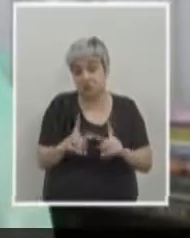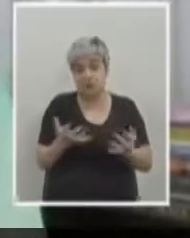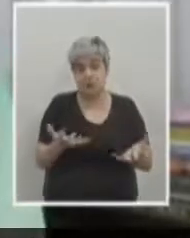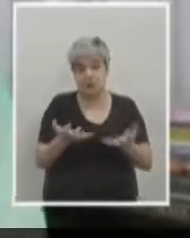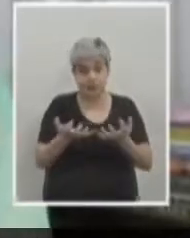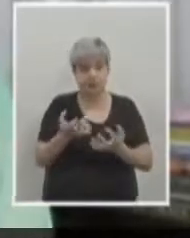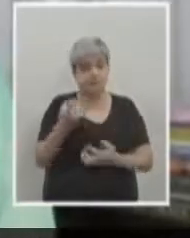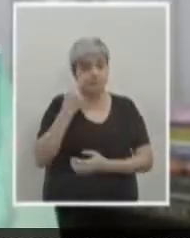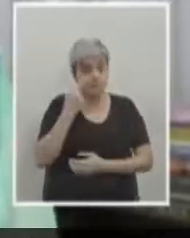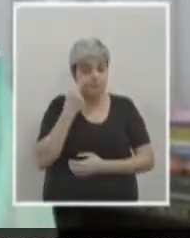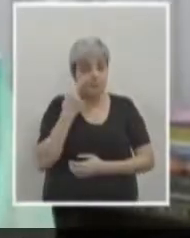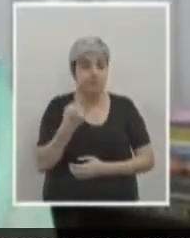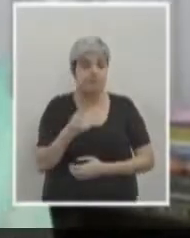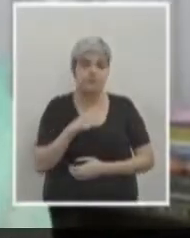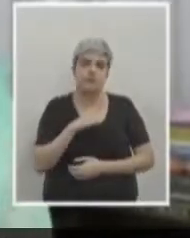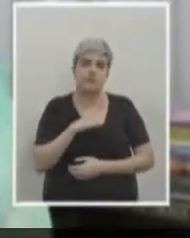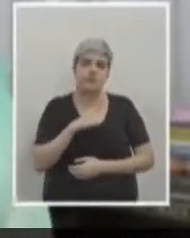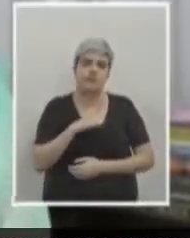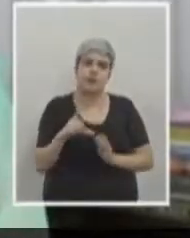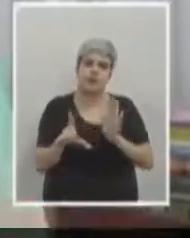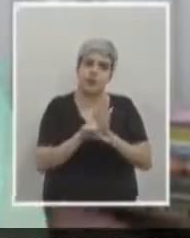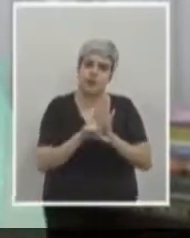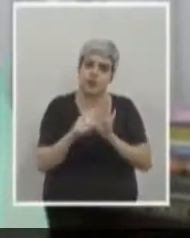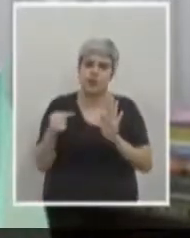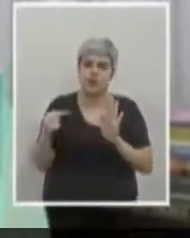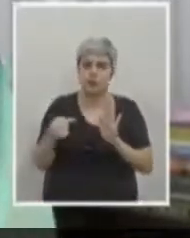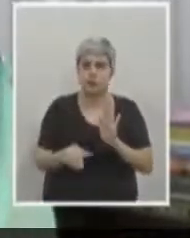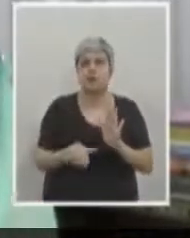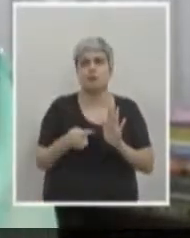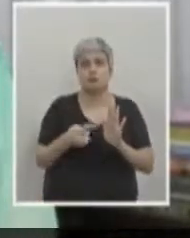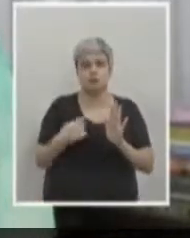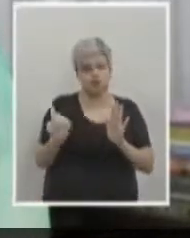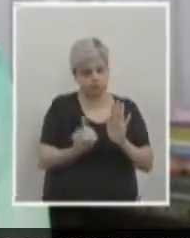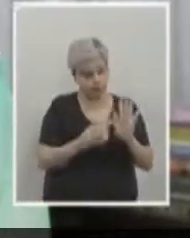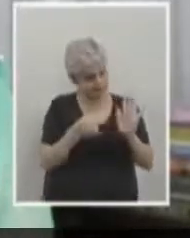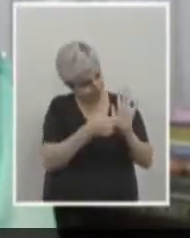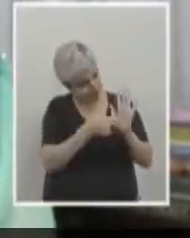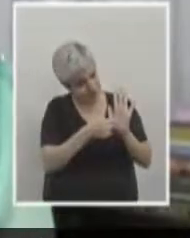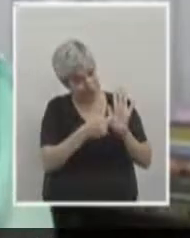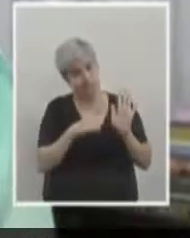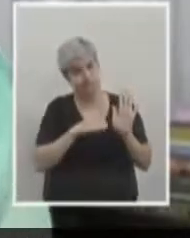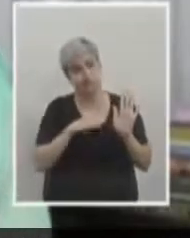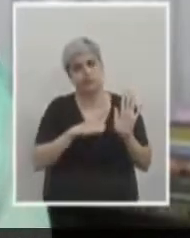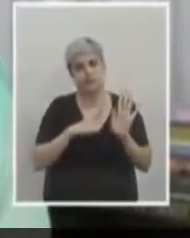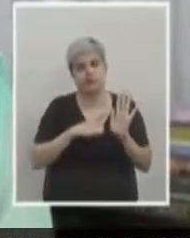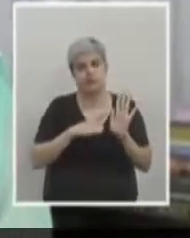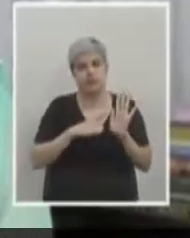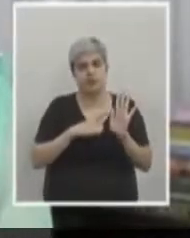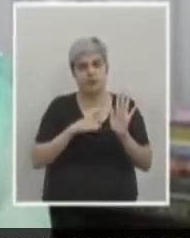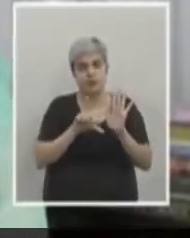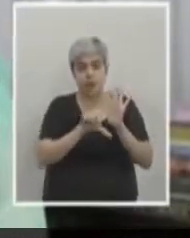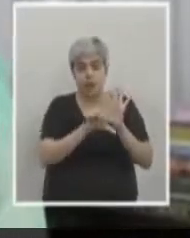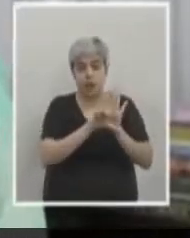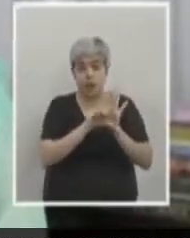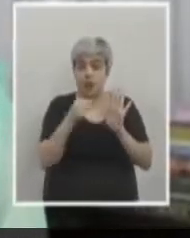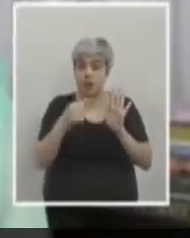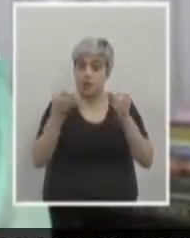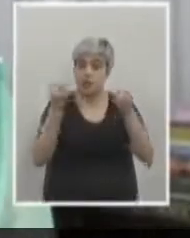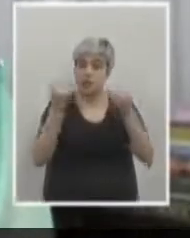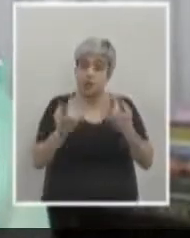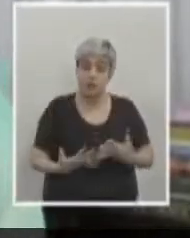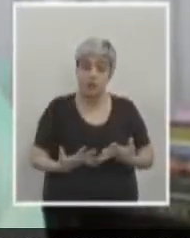considerada a ADI 5267. Na verdade, nem eu queria, né, a própria legislação mesmo. A ADI 5267, se eu não puder falar